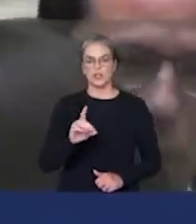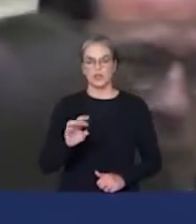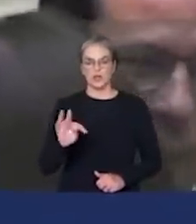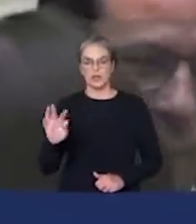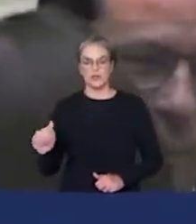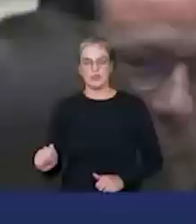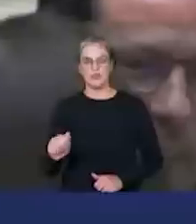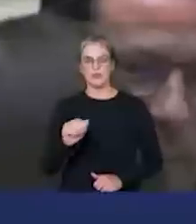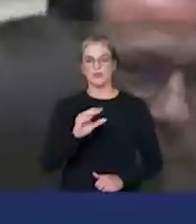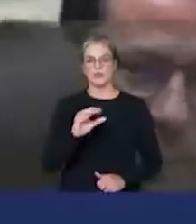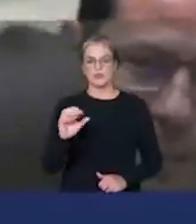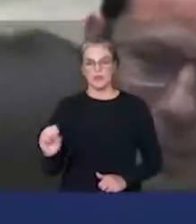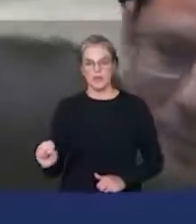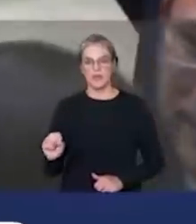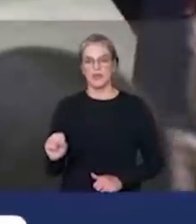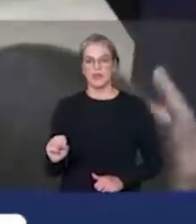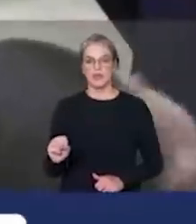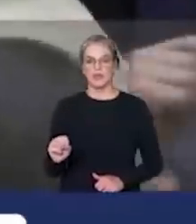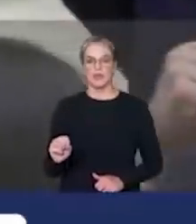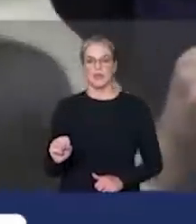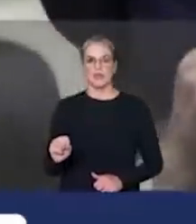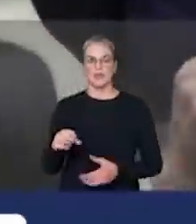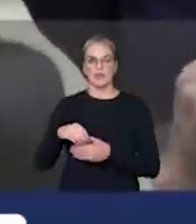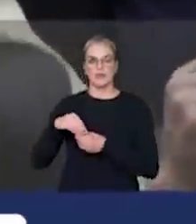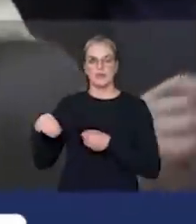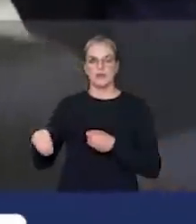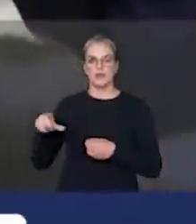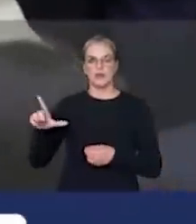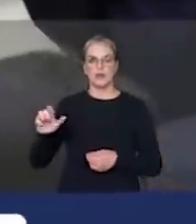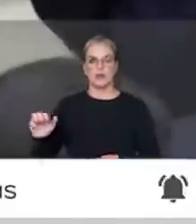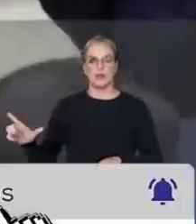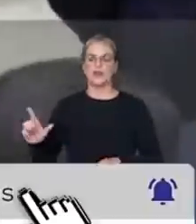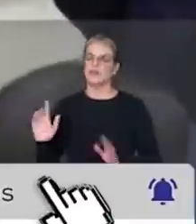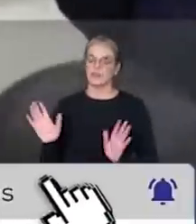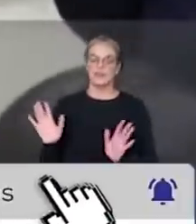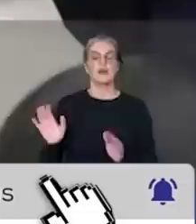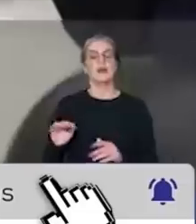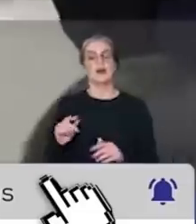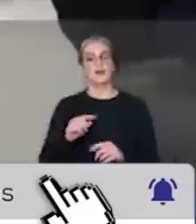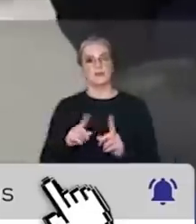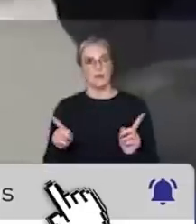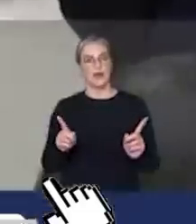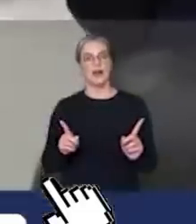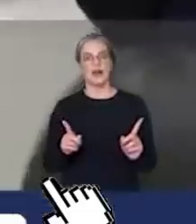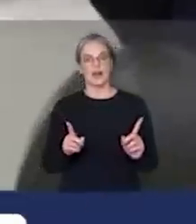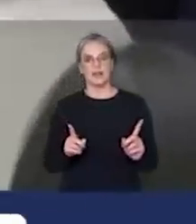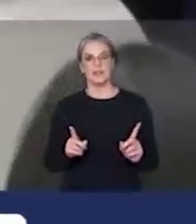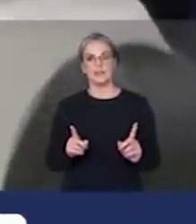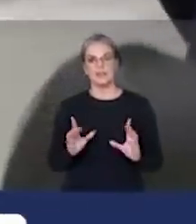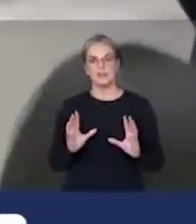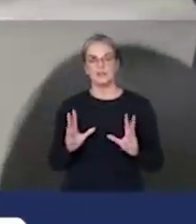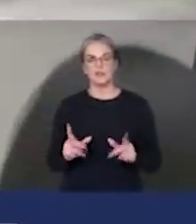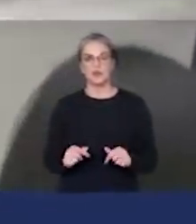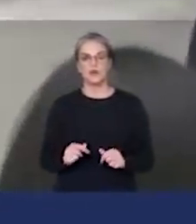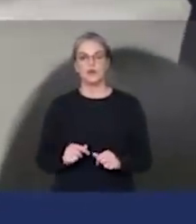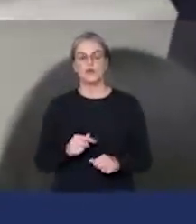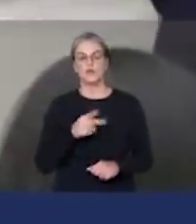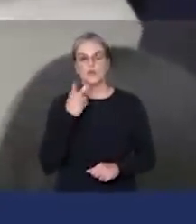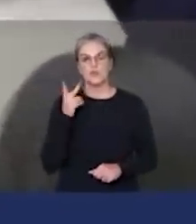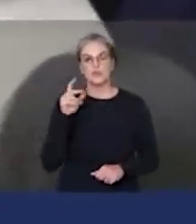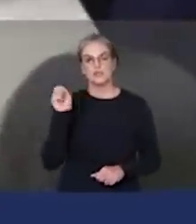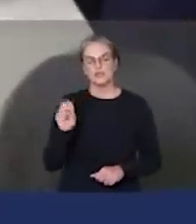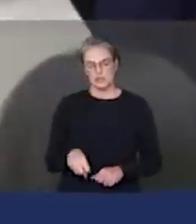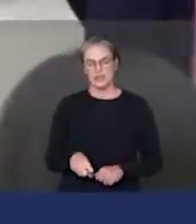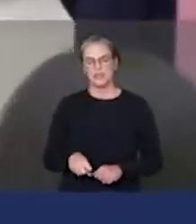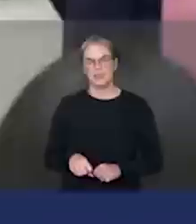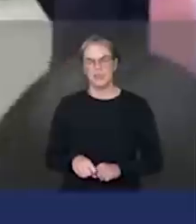menos os jogadores de LoL esses não mas também dos outros orienta assim para que a gente